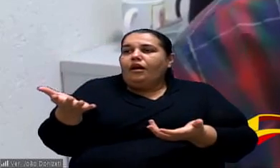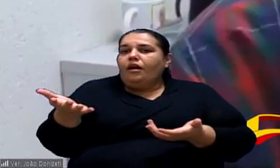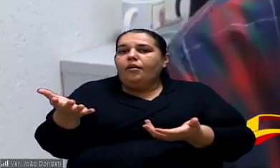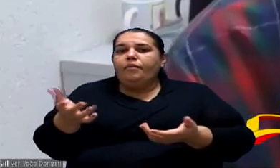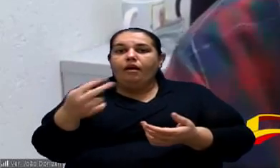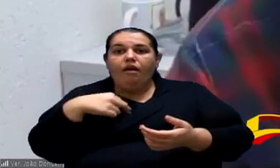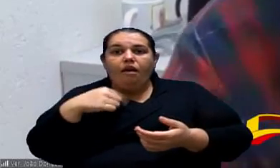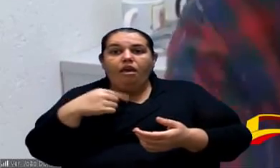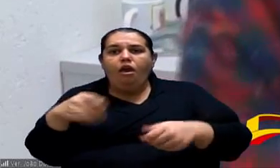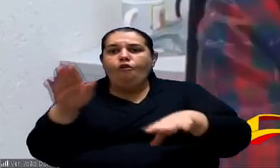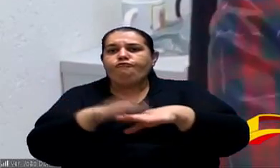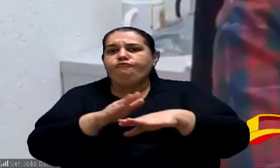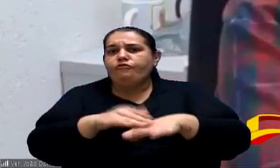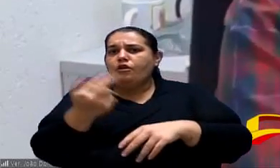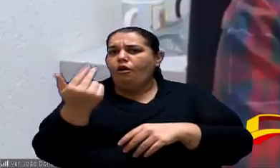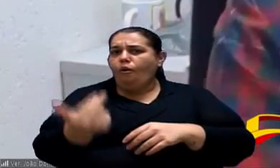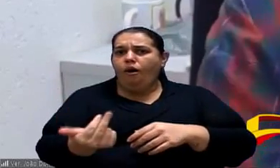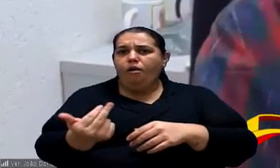PROCON,